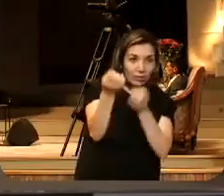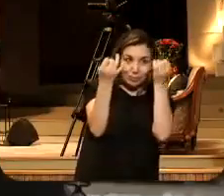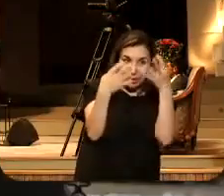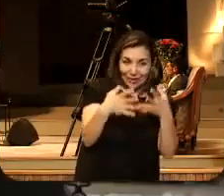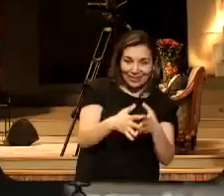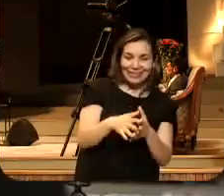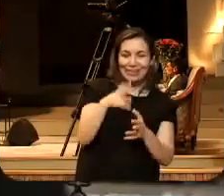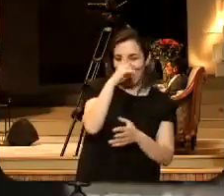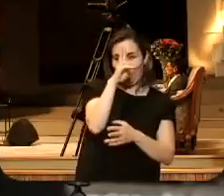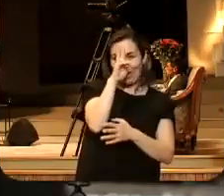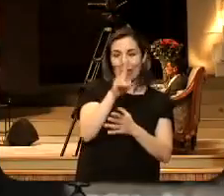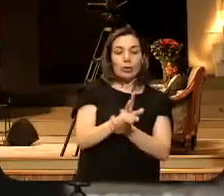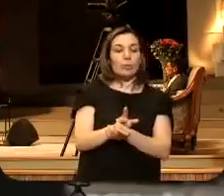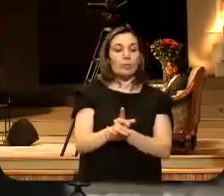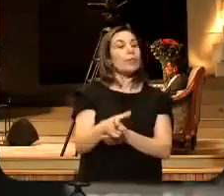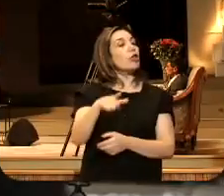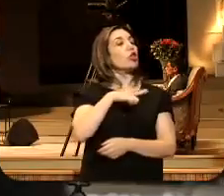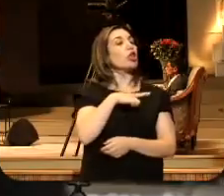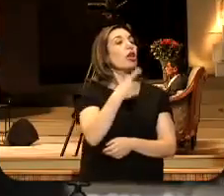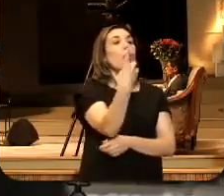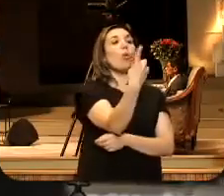vez.